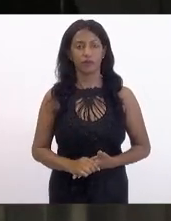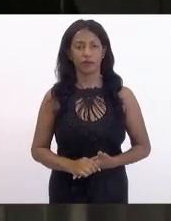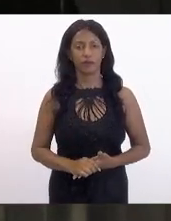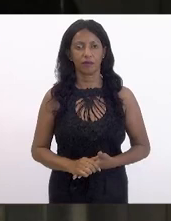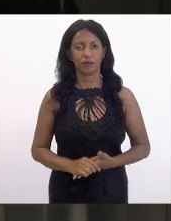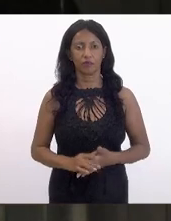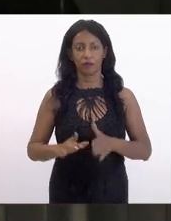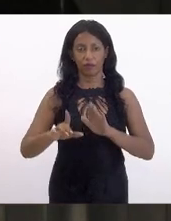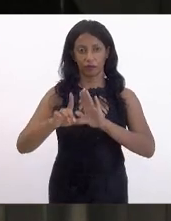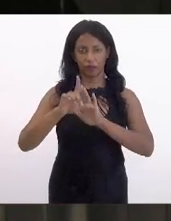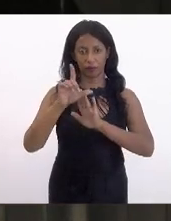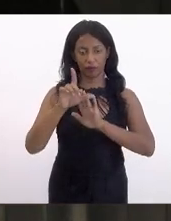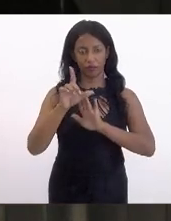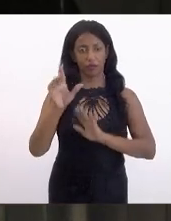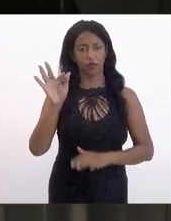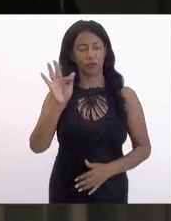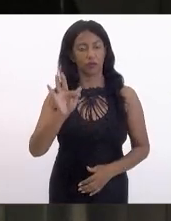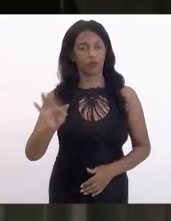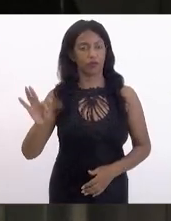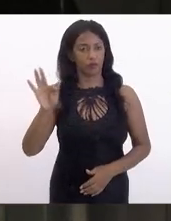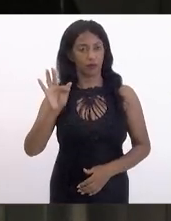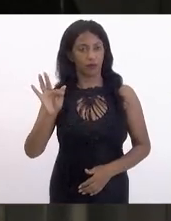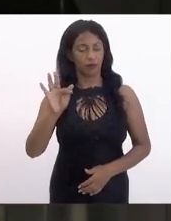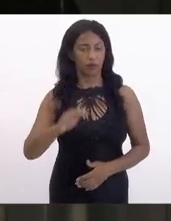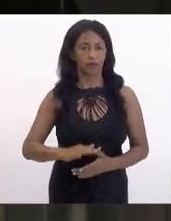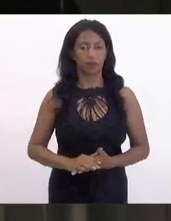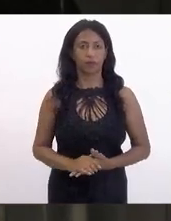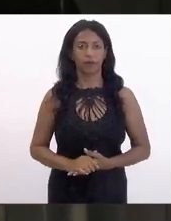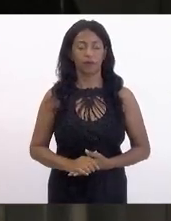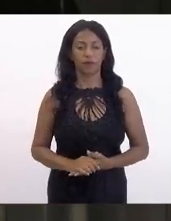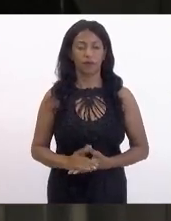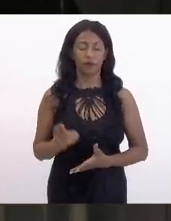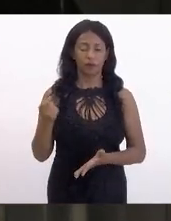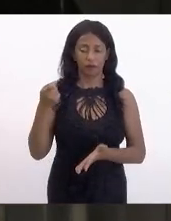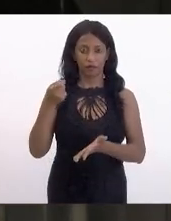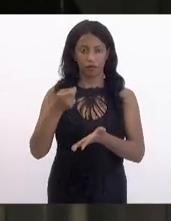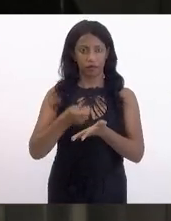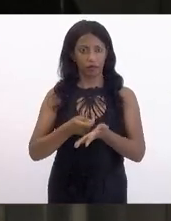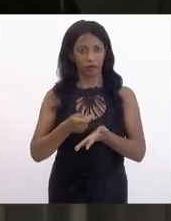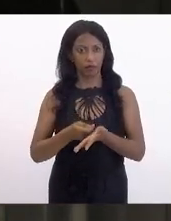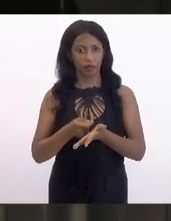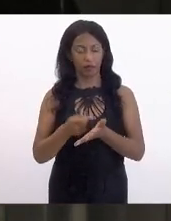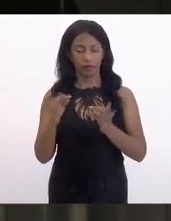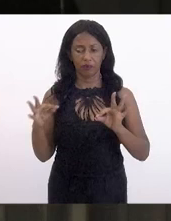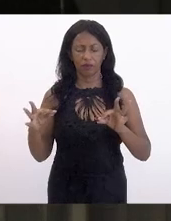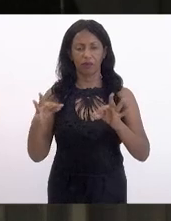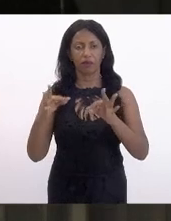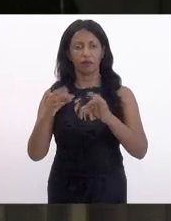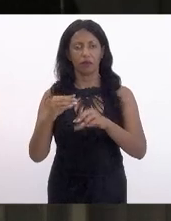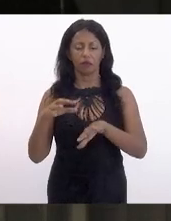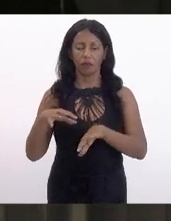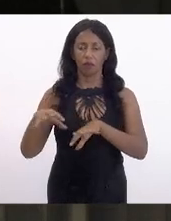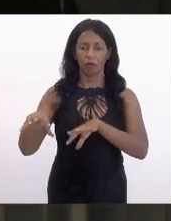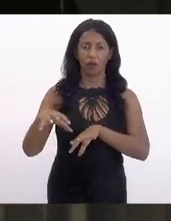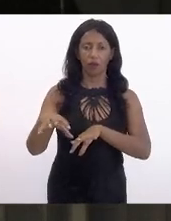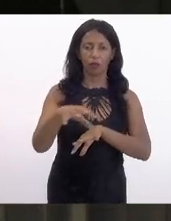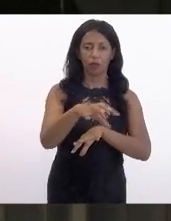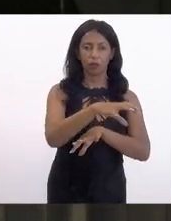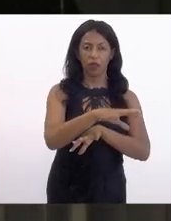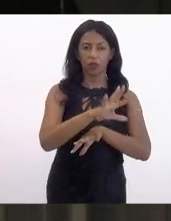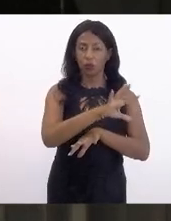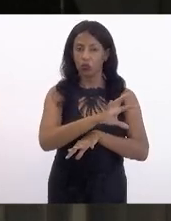e a Legislação Federal e determinou que todas as unidades da